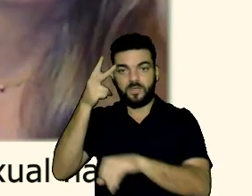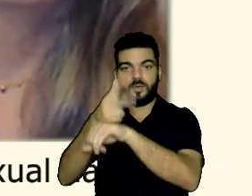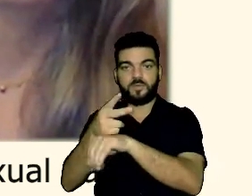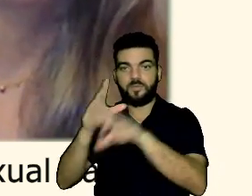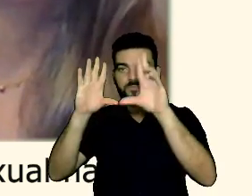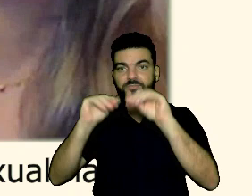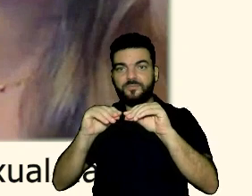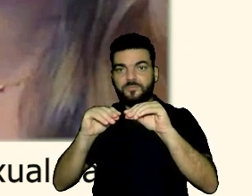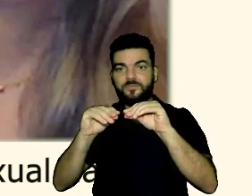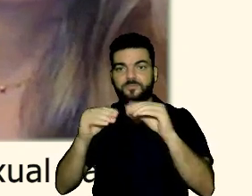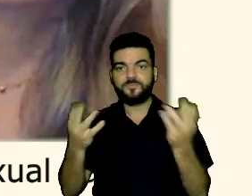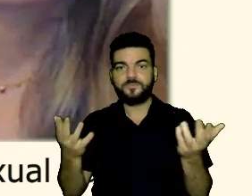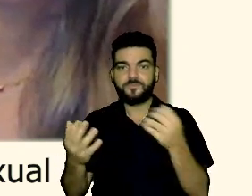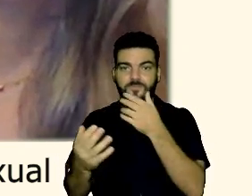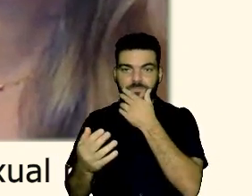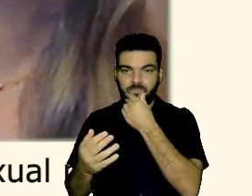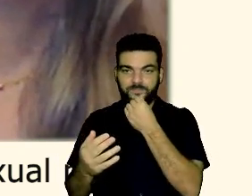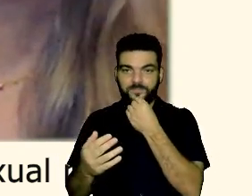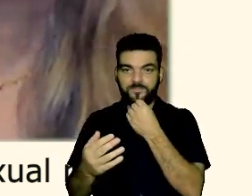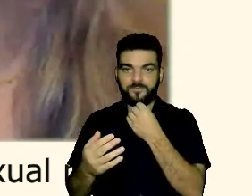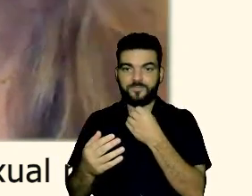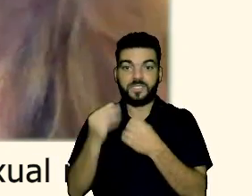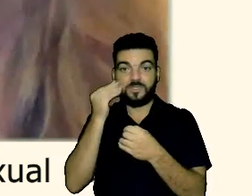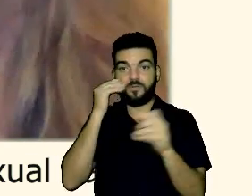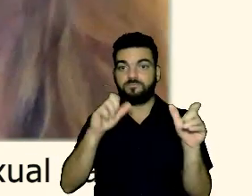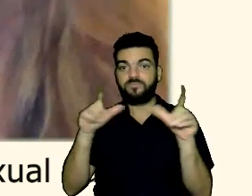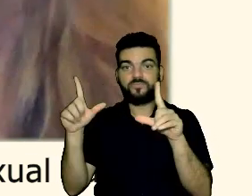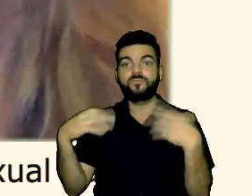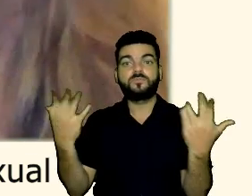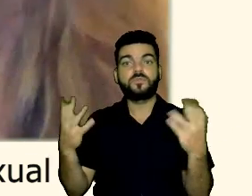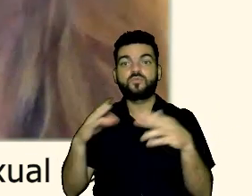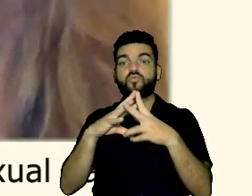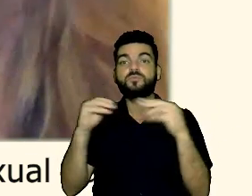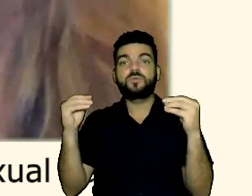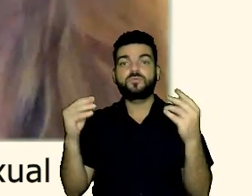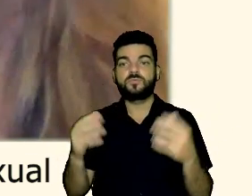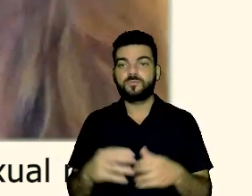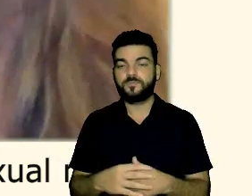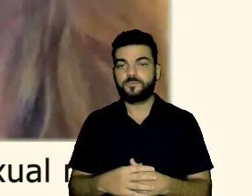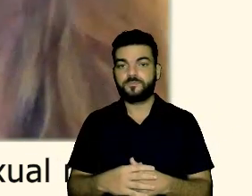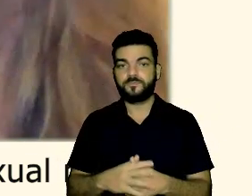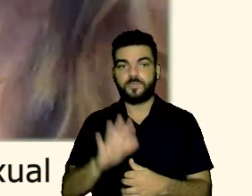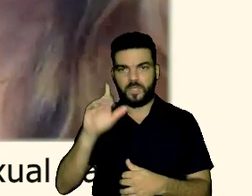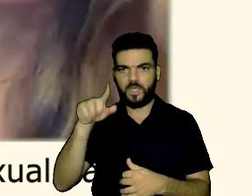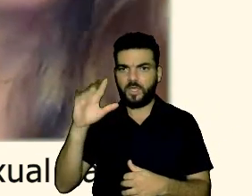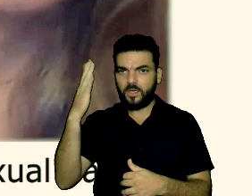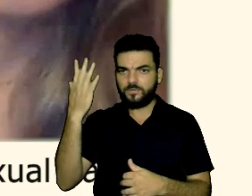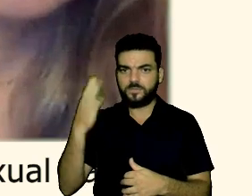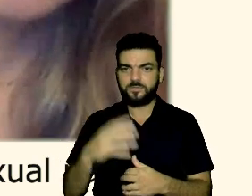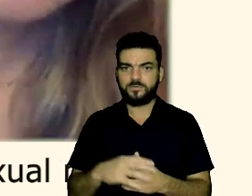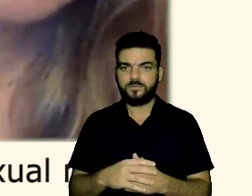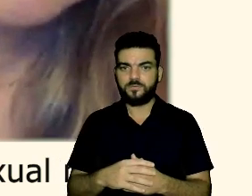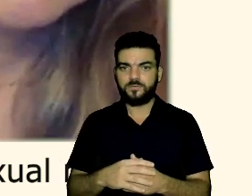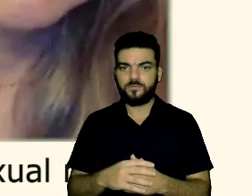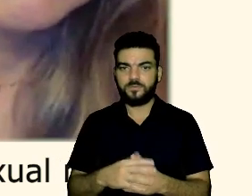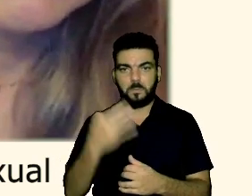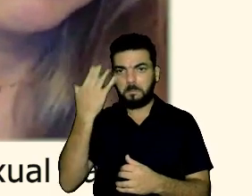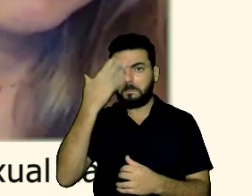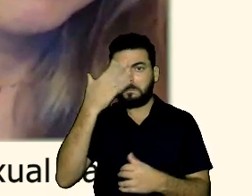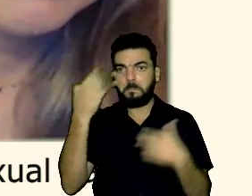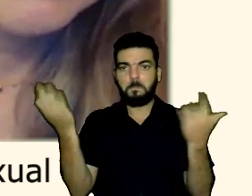pela interrupção, é que a câmera da senhora, ela foi desativada no momento que a senhora tentou fazer a... Ah,